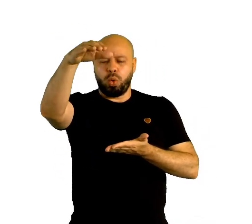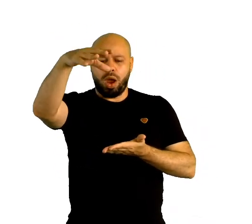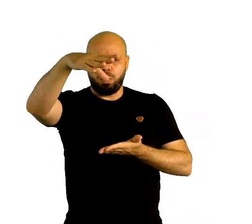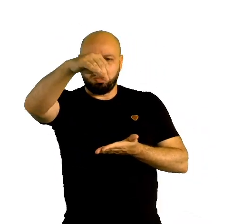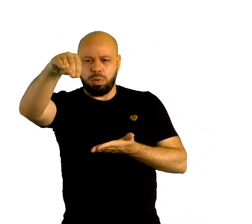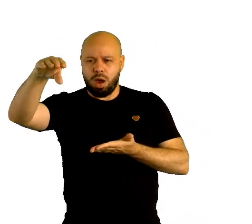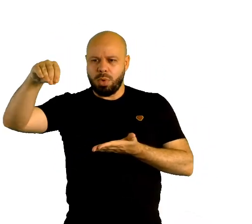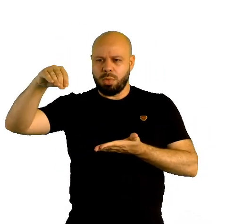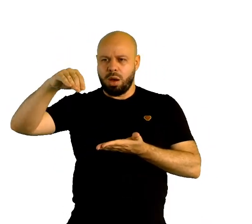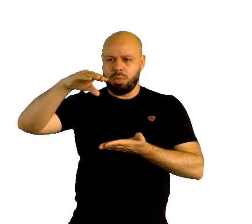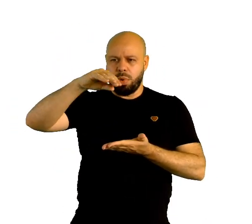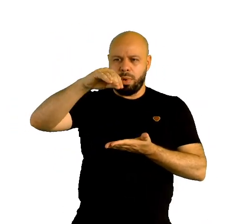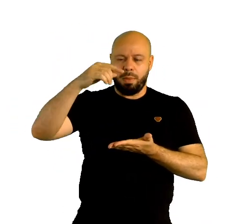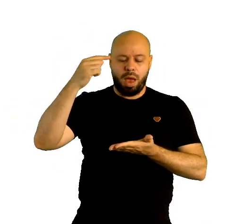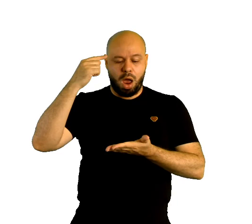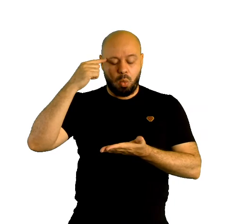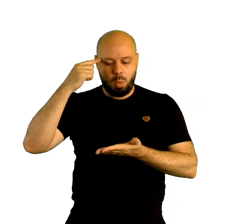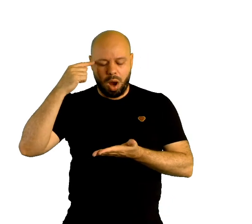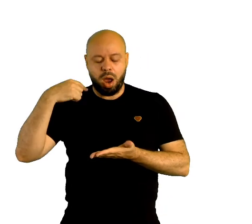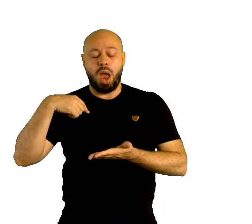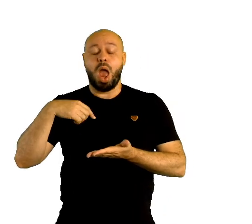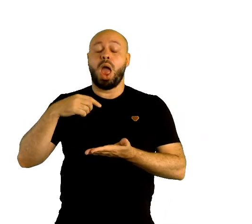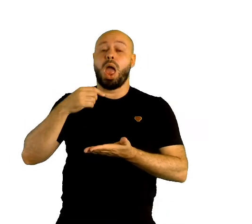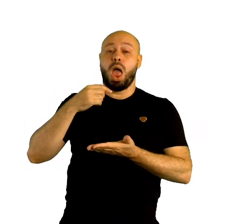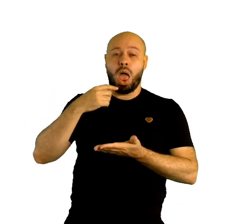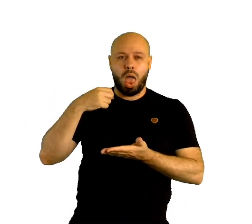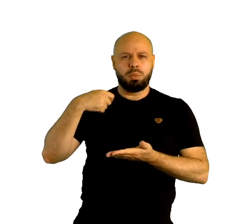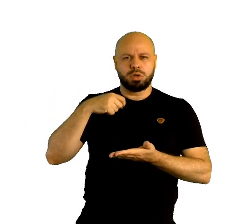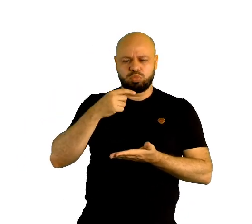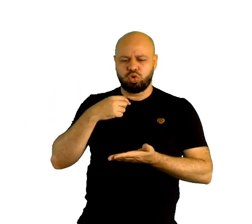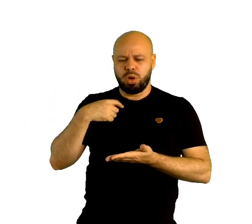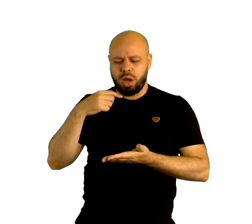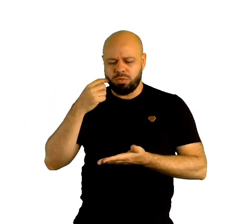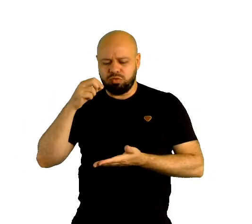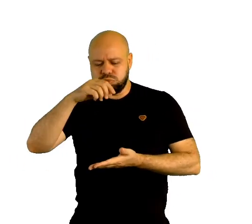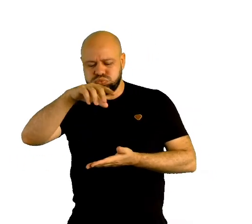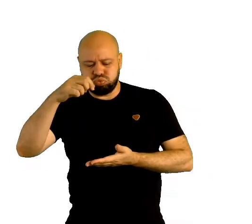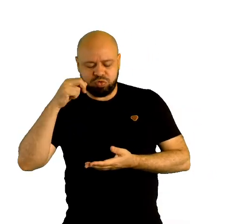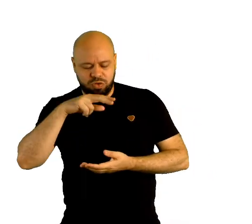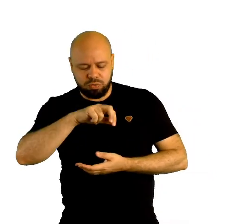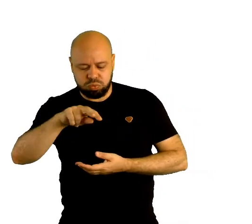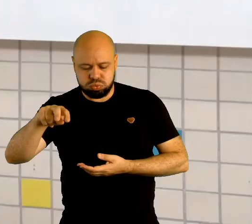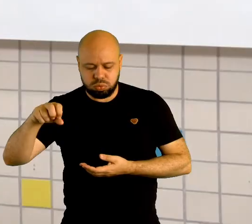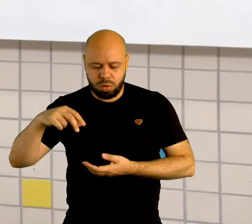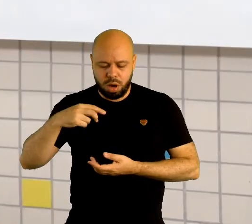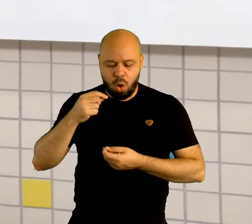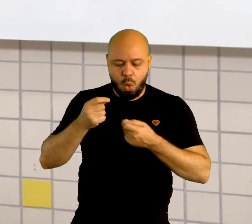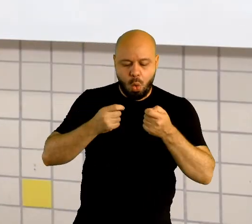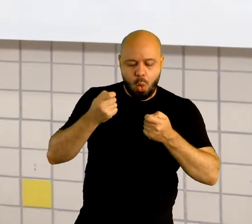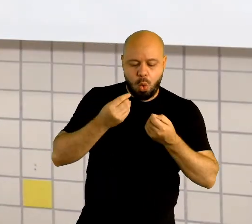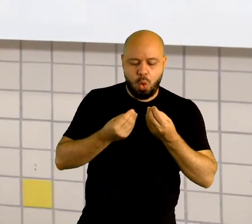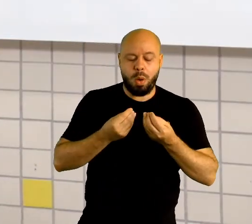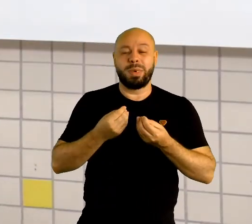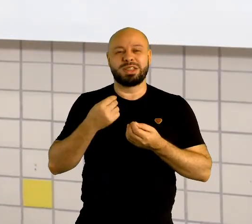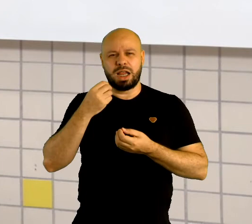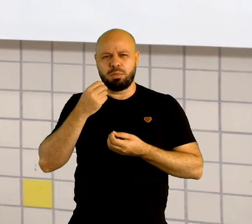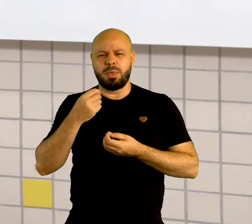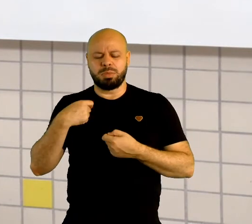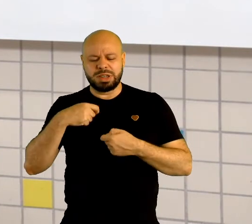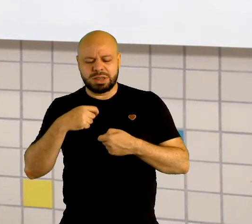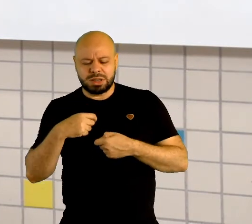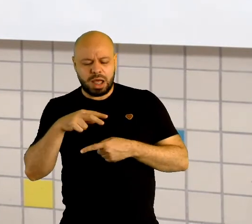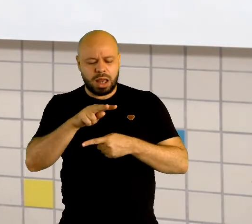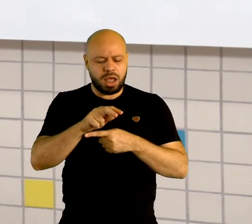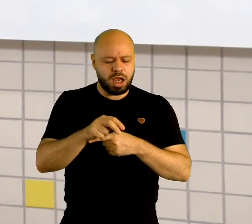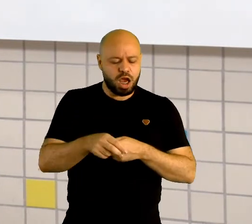pode controlar, com mais precisão a distribuição dos insumos, que gera economia e também